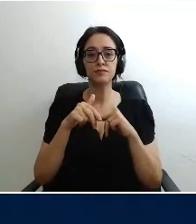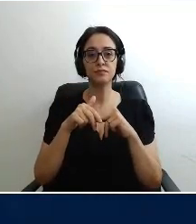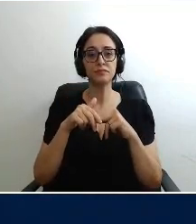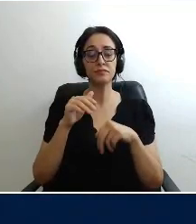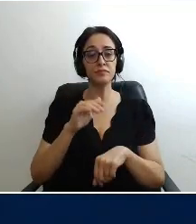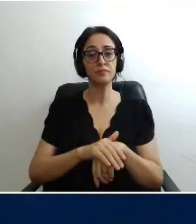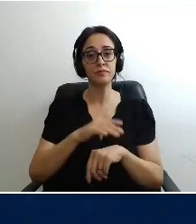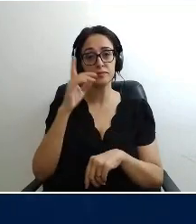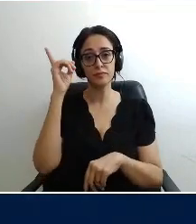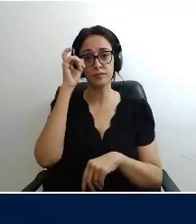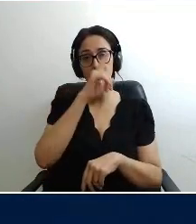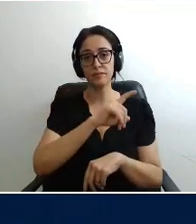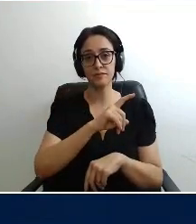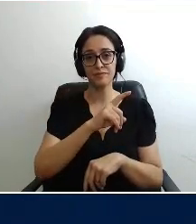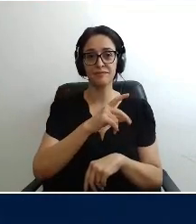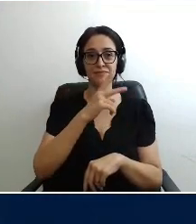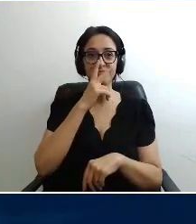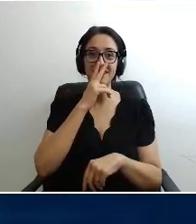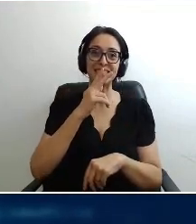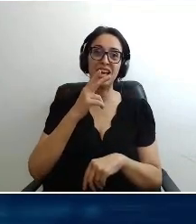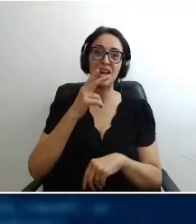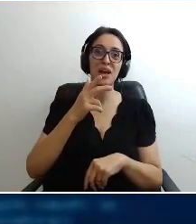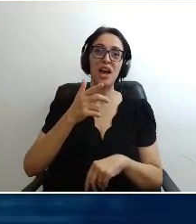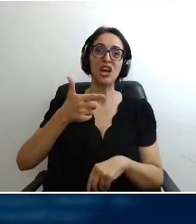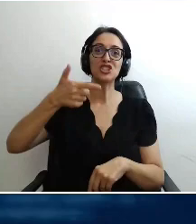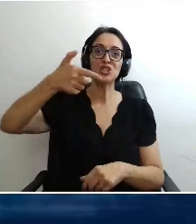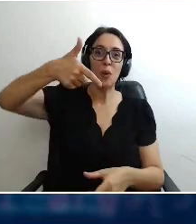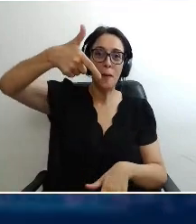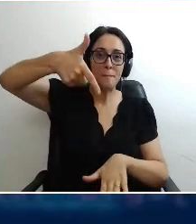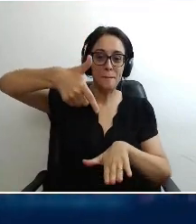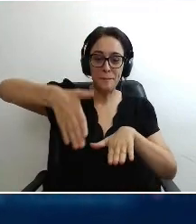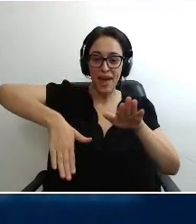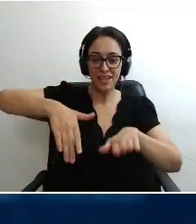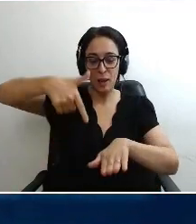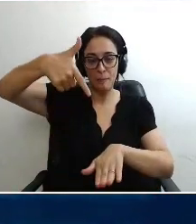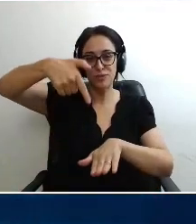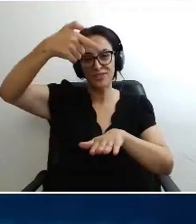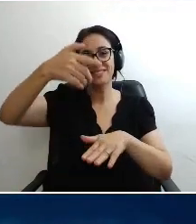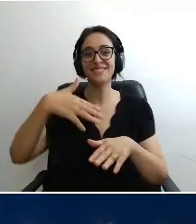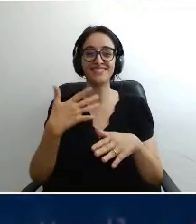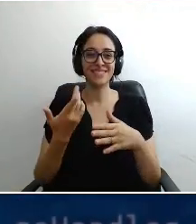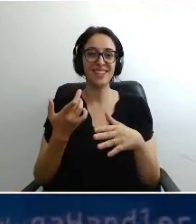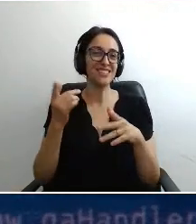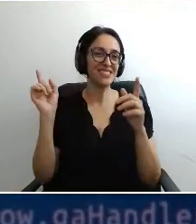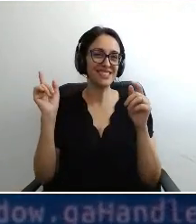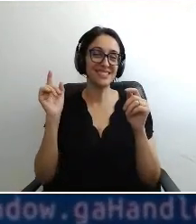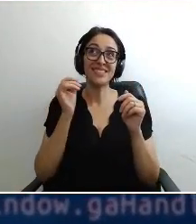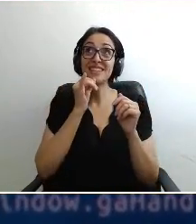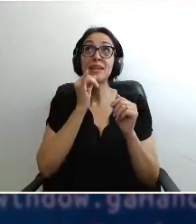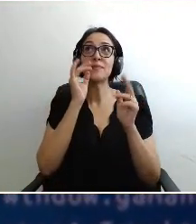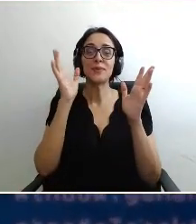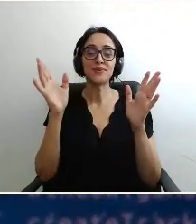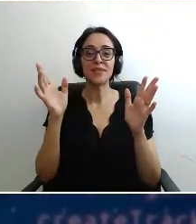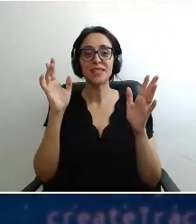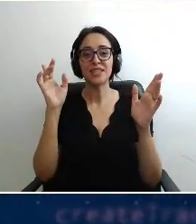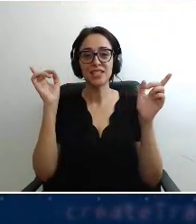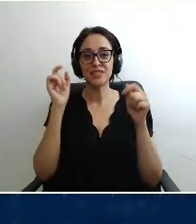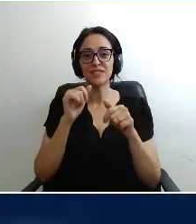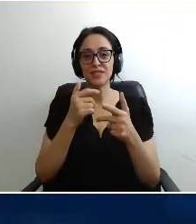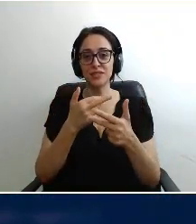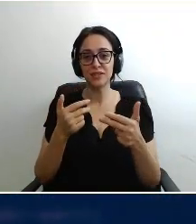você dar um tiro no próprio pé, por exemplo. É mais difícil fazer alguma coisa ruim. Tipo C e Rust, né?